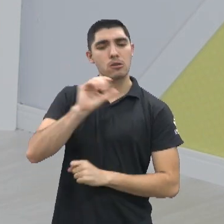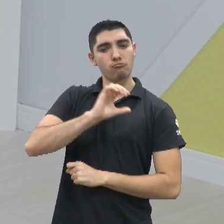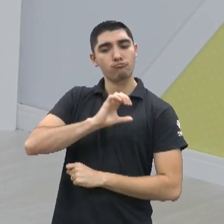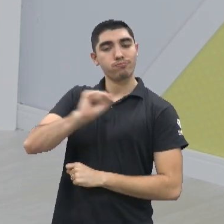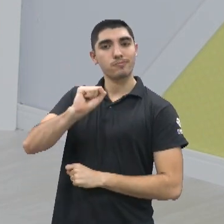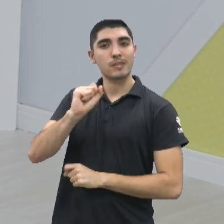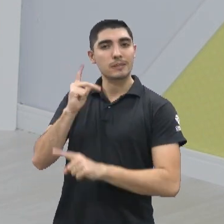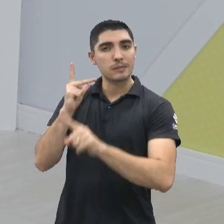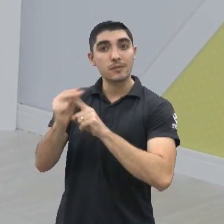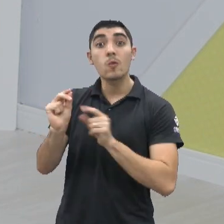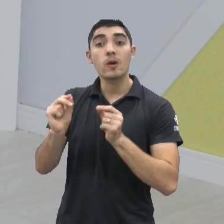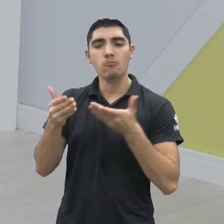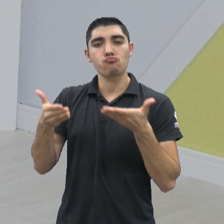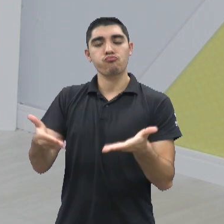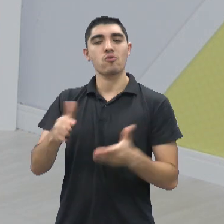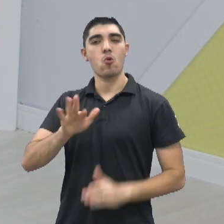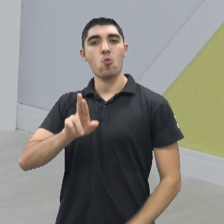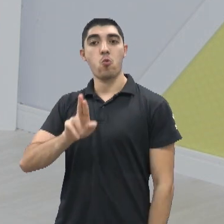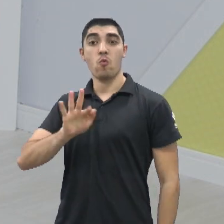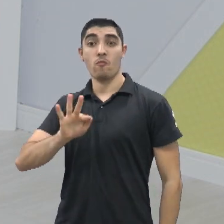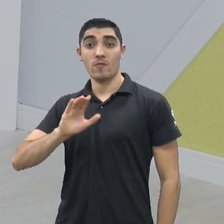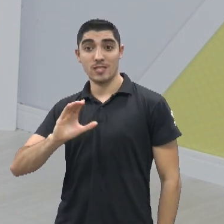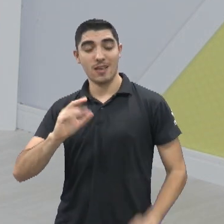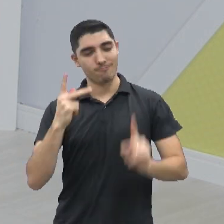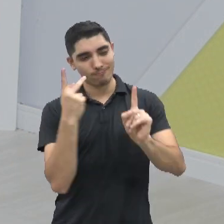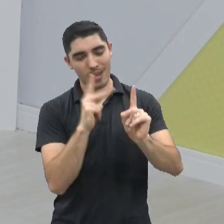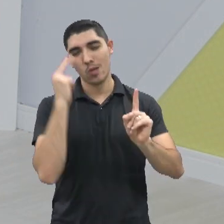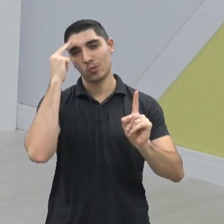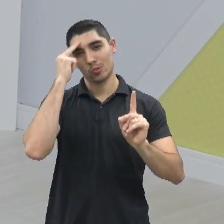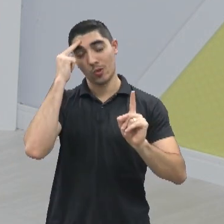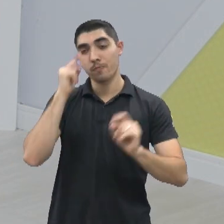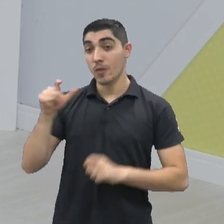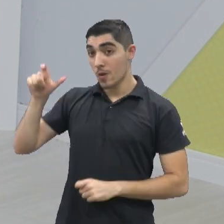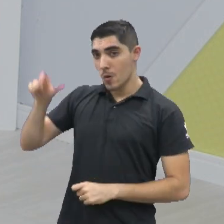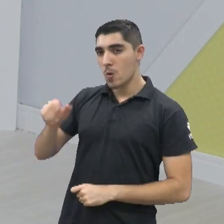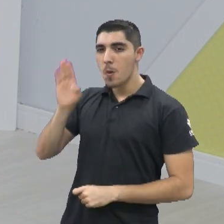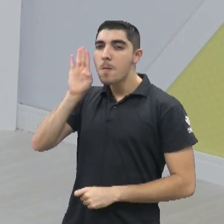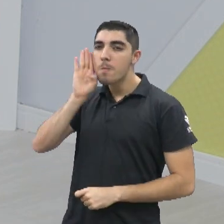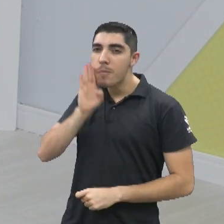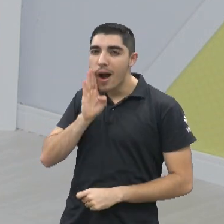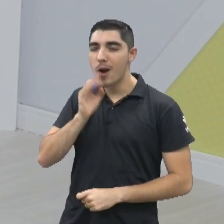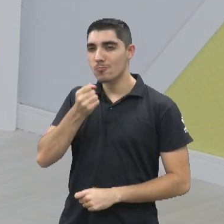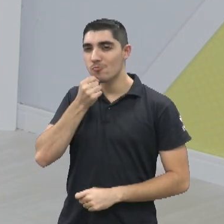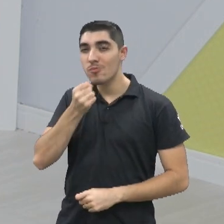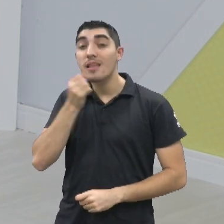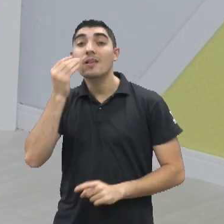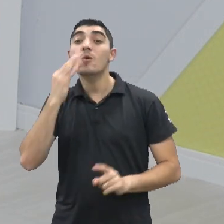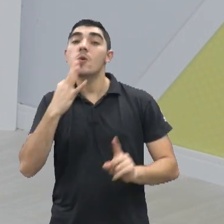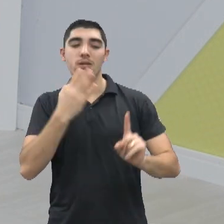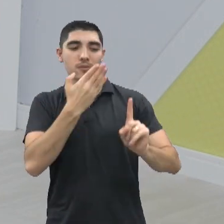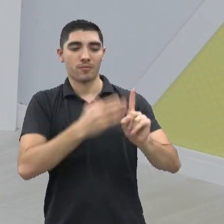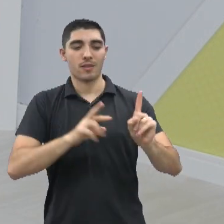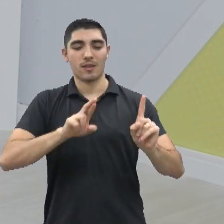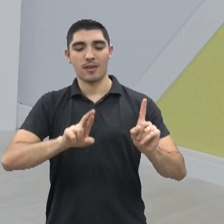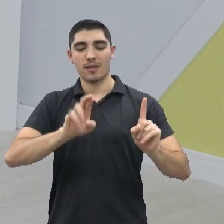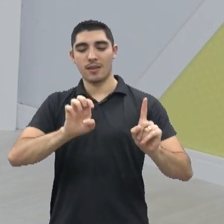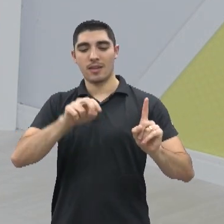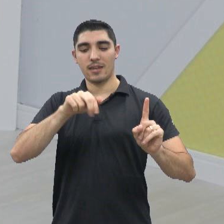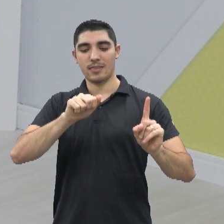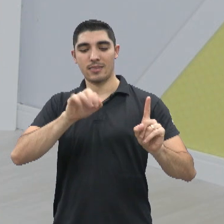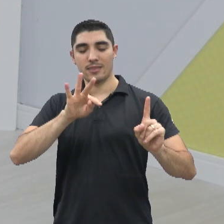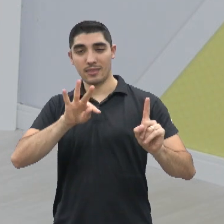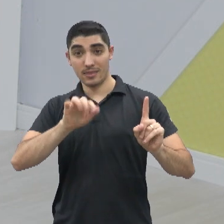fazer parte do UFC. O nosso repórter Paulo Ricardo foi conhecer a história da Renata Rehuk. As imagens são